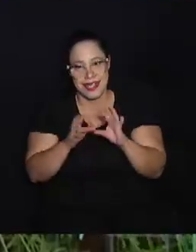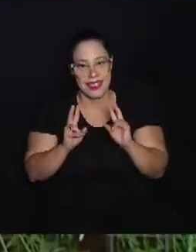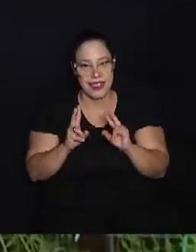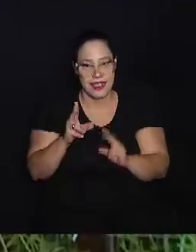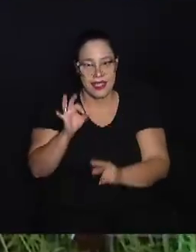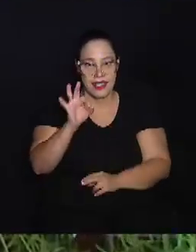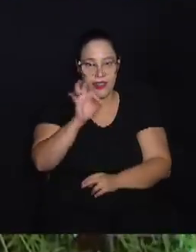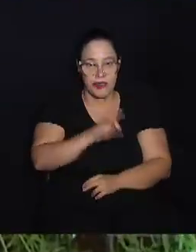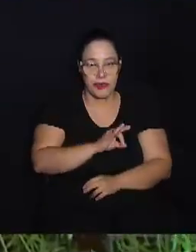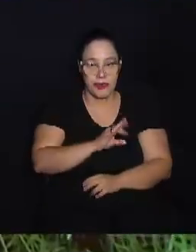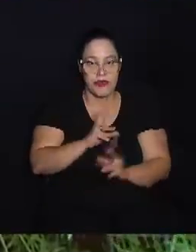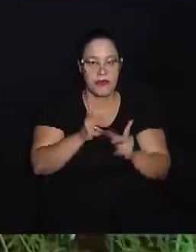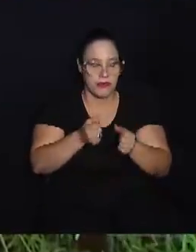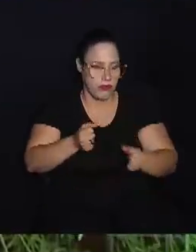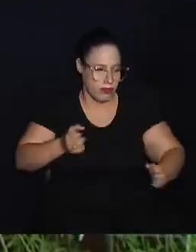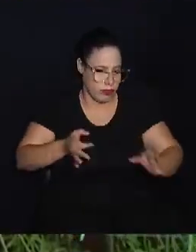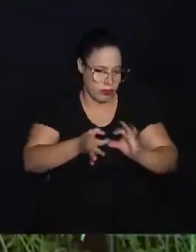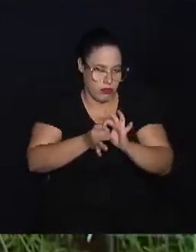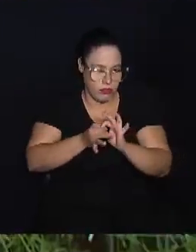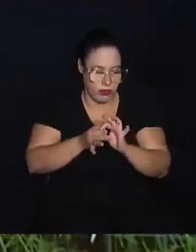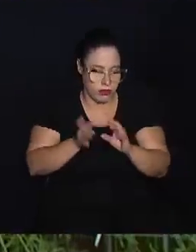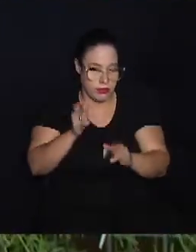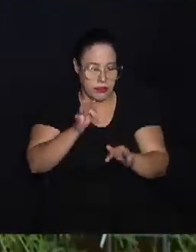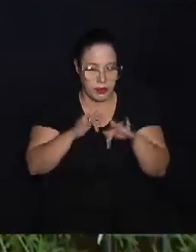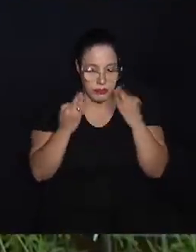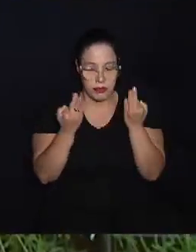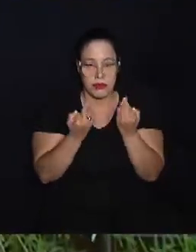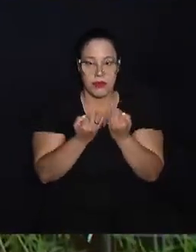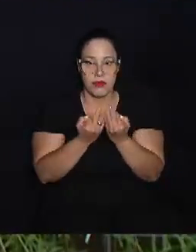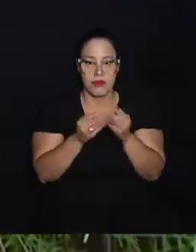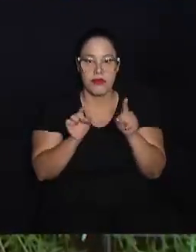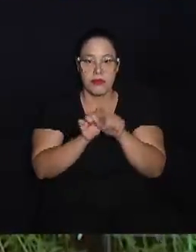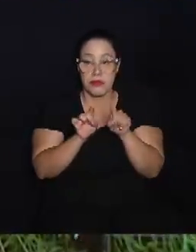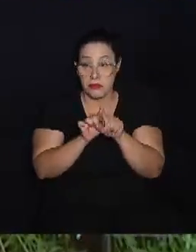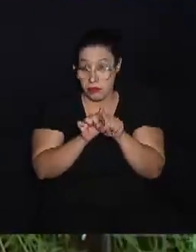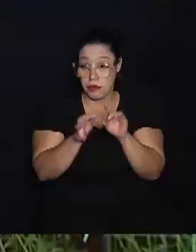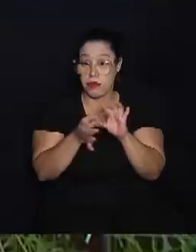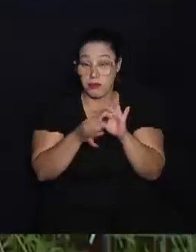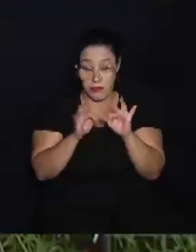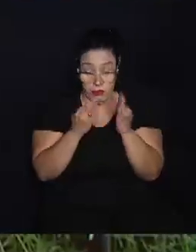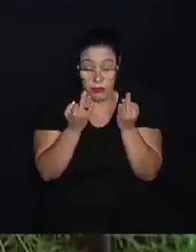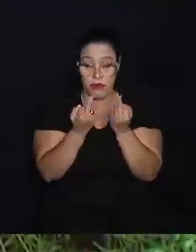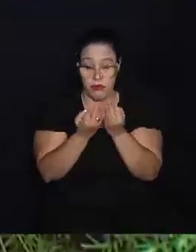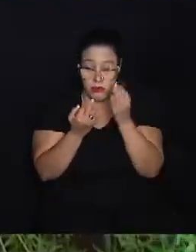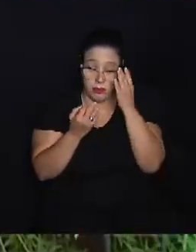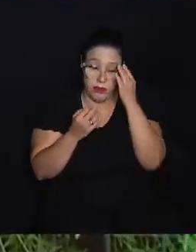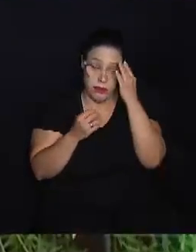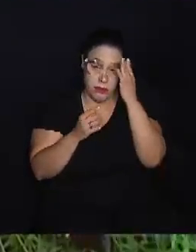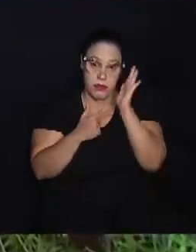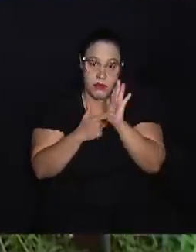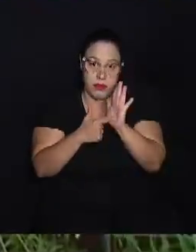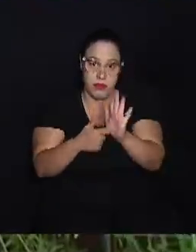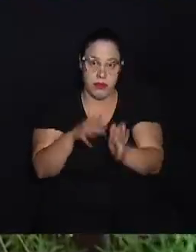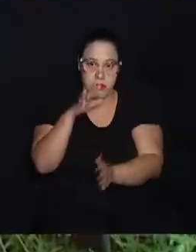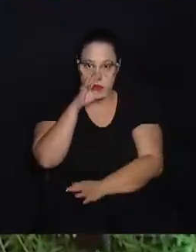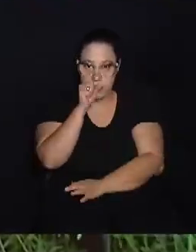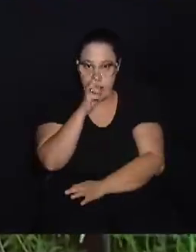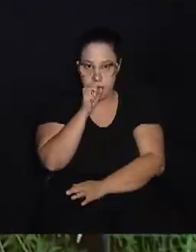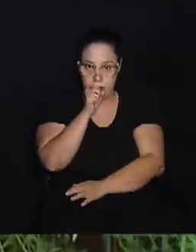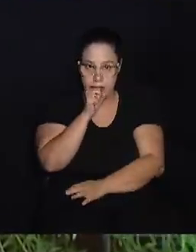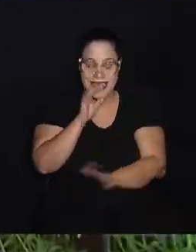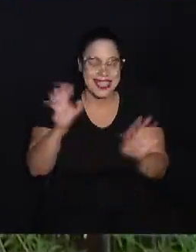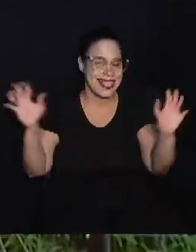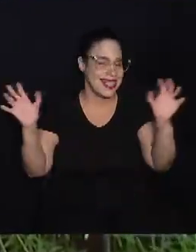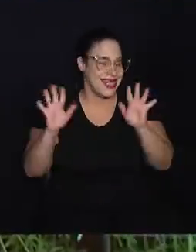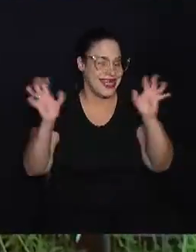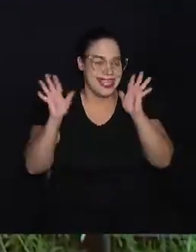de todos os alunos engajados, junto com as famílias. Então, também tem a parceria das famílias para a apresentação no sábado. Todos estão muito